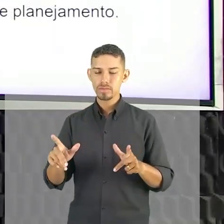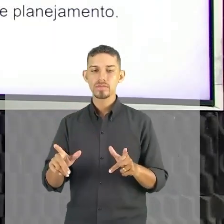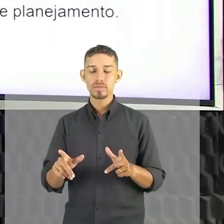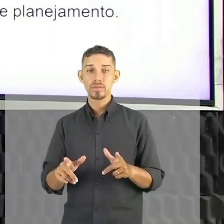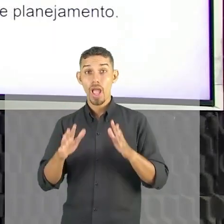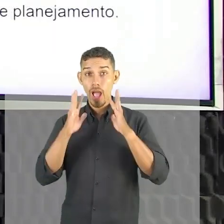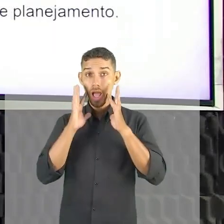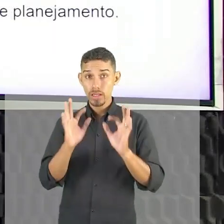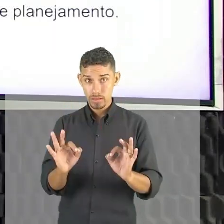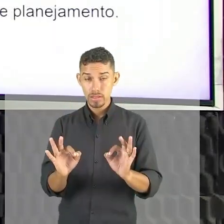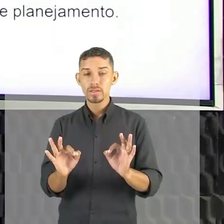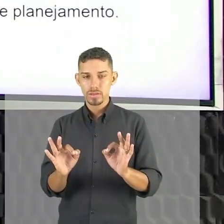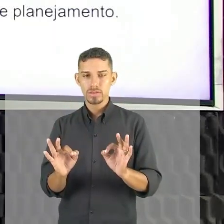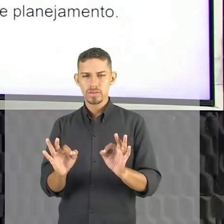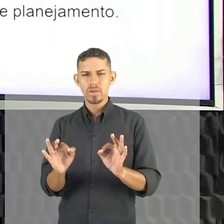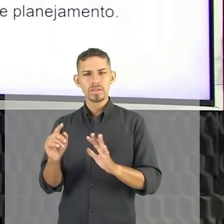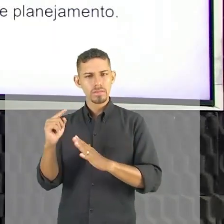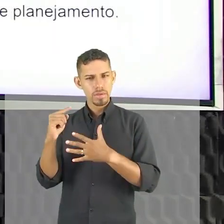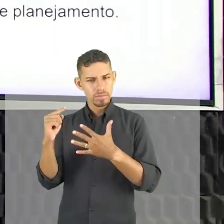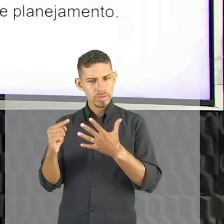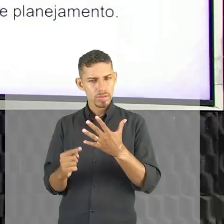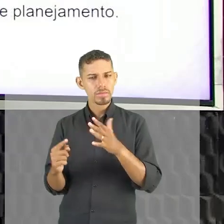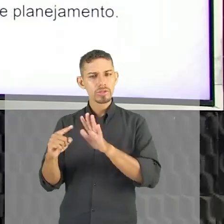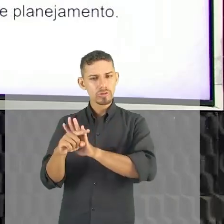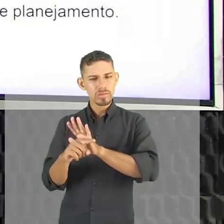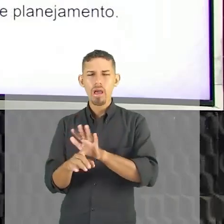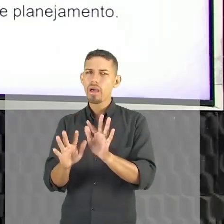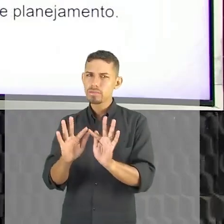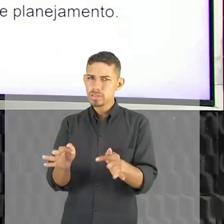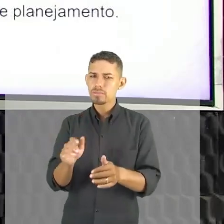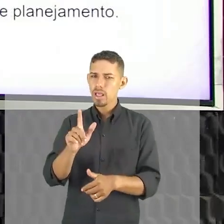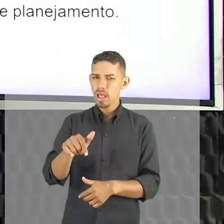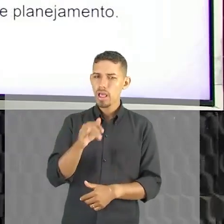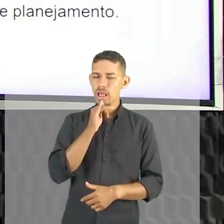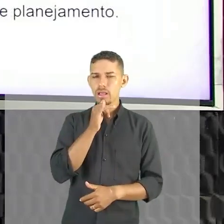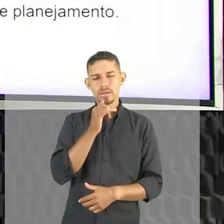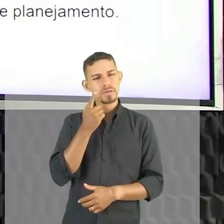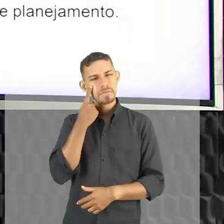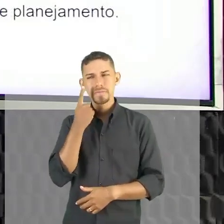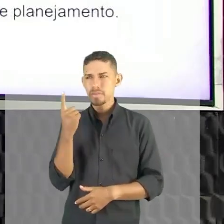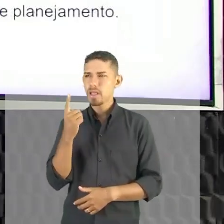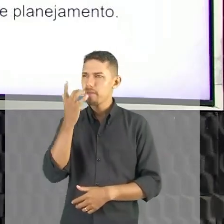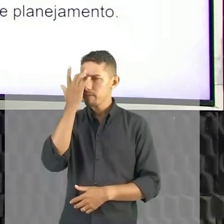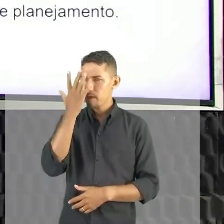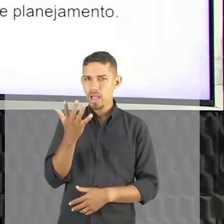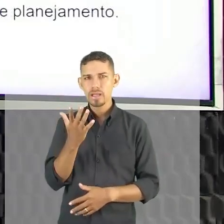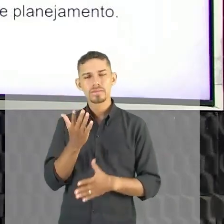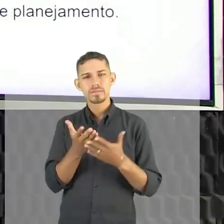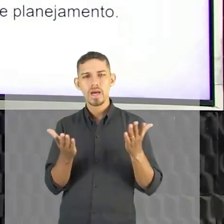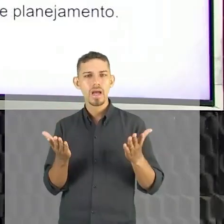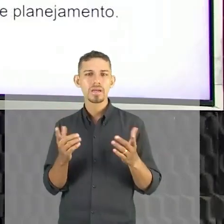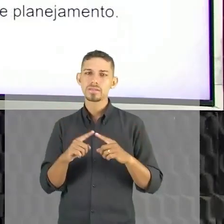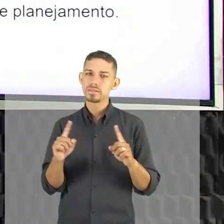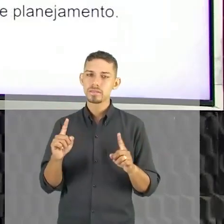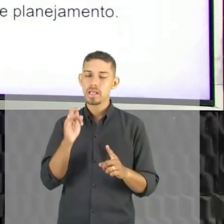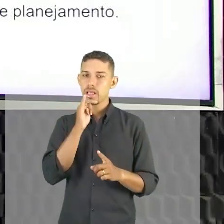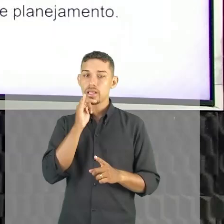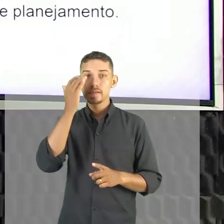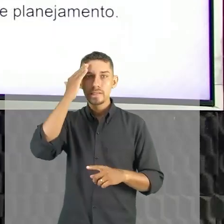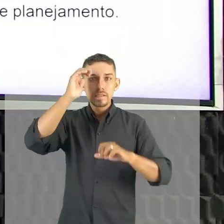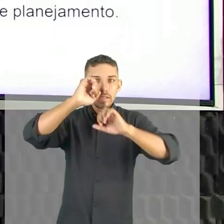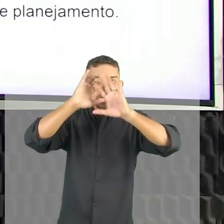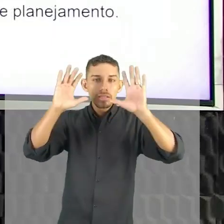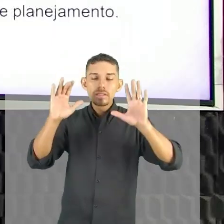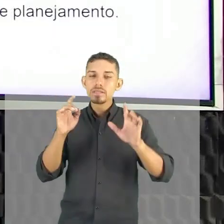muita atenção para essas questões, porque são questões até simples, né? Você olha aqui, é muito fácil, mas é entender